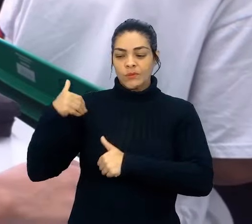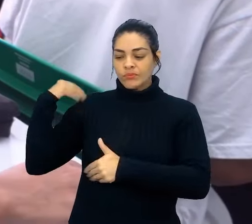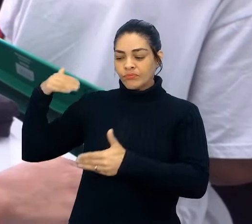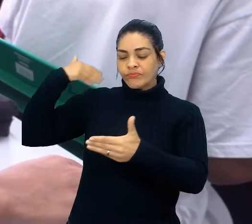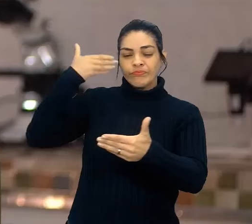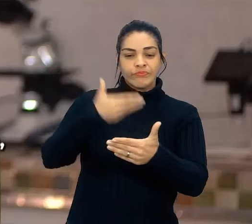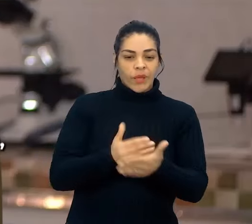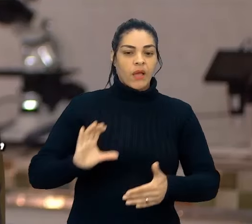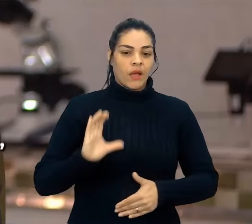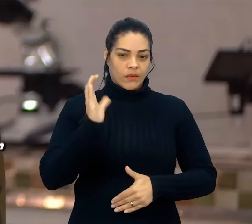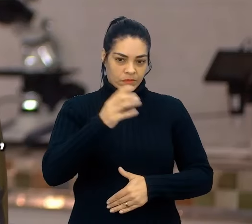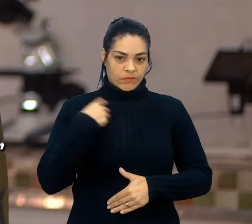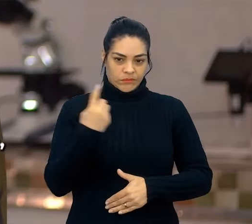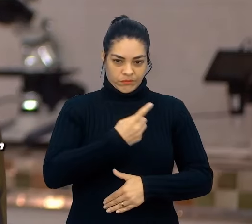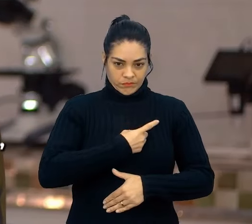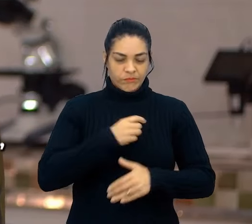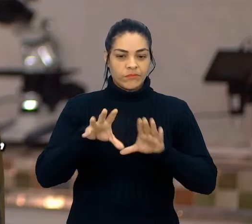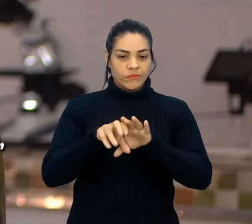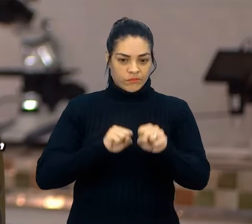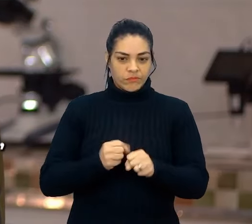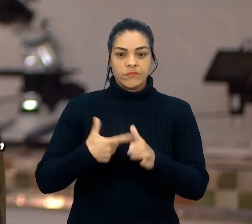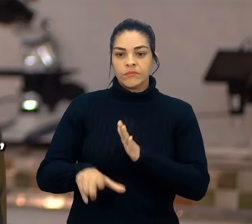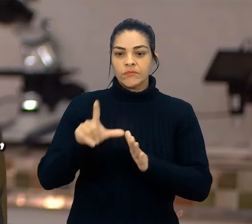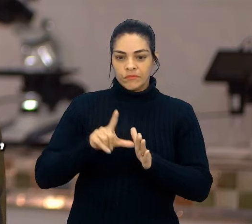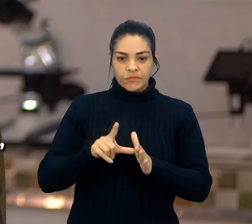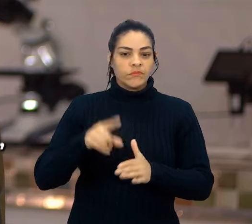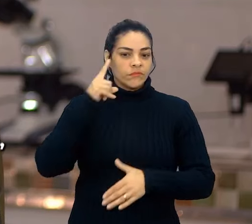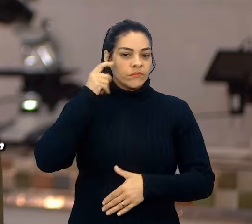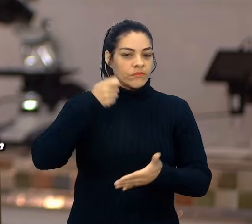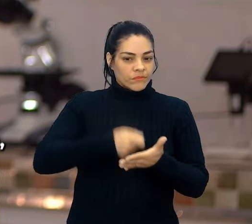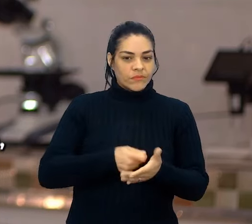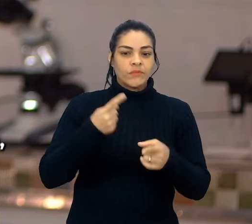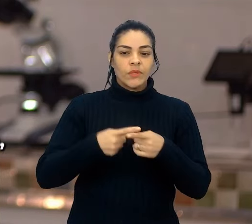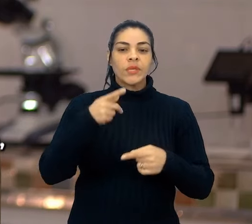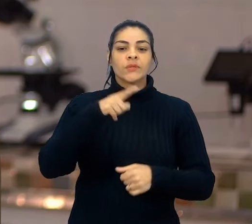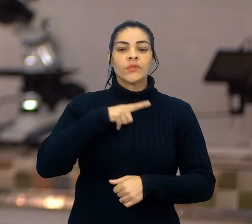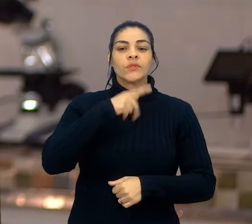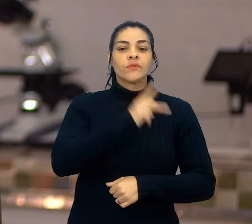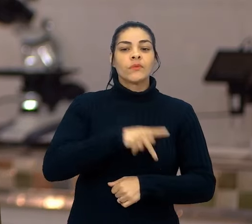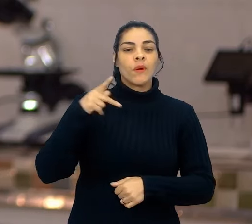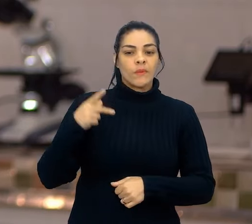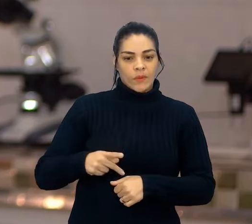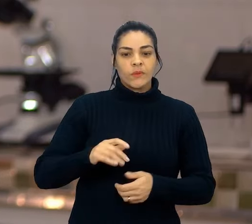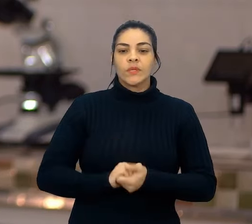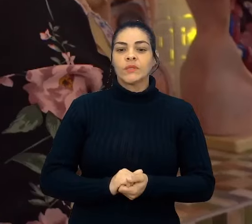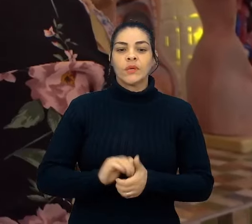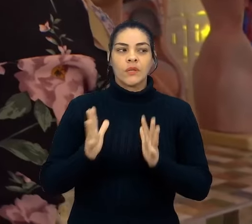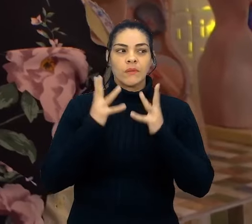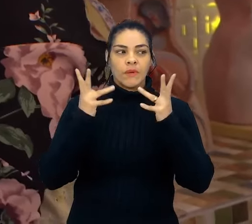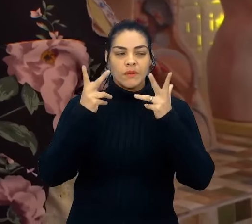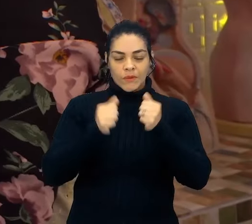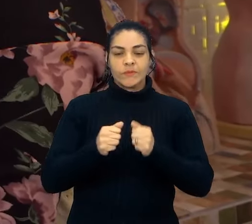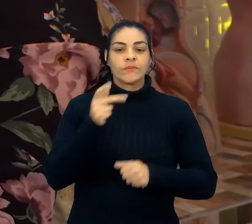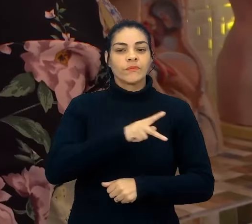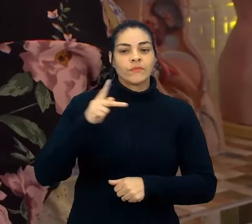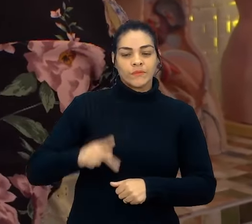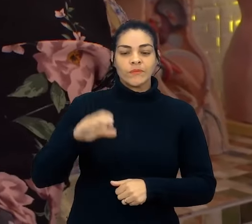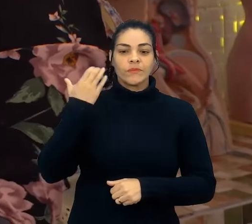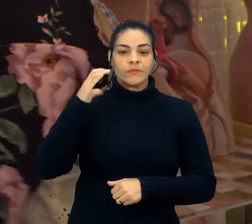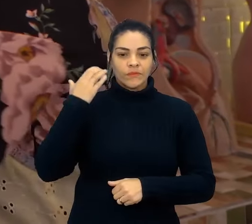nossa formação. Eu decidi ser professora porque eu tive uma inspiração muito maravilhosa, que é a minha professora de ciências, o nome dela é